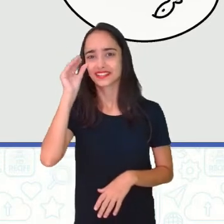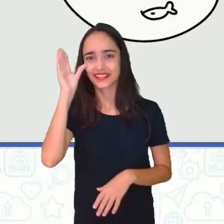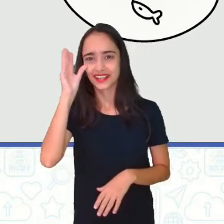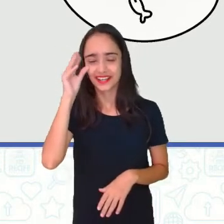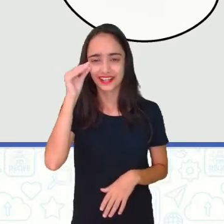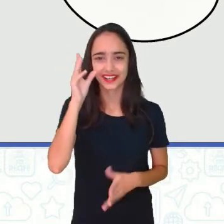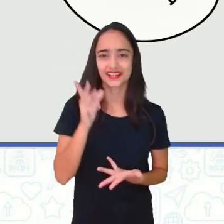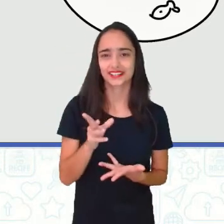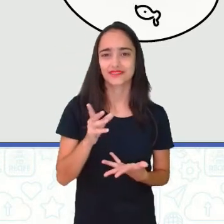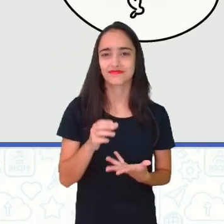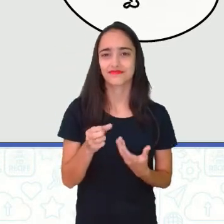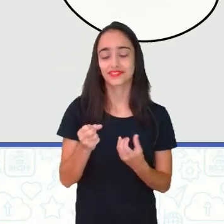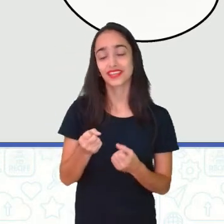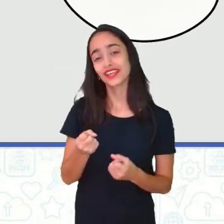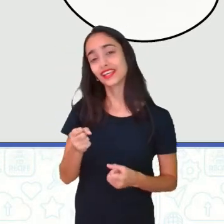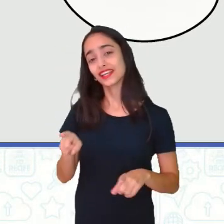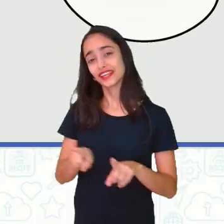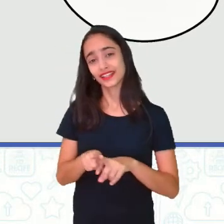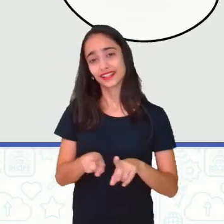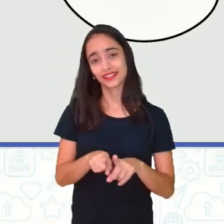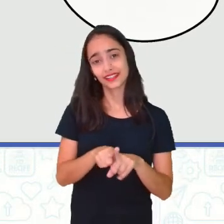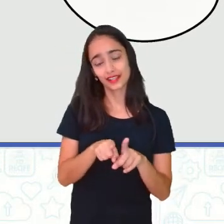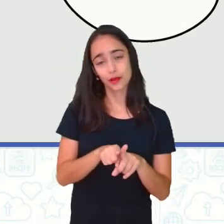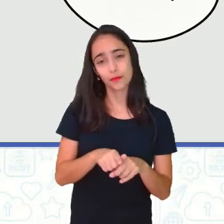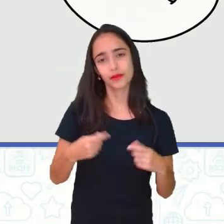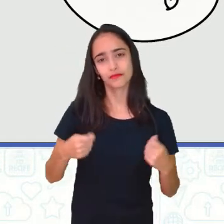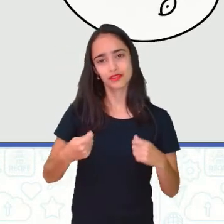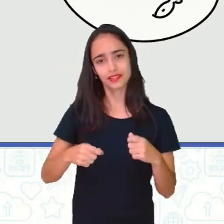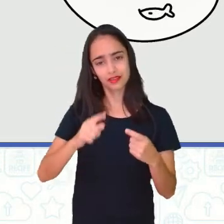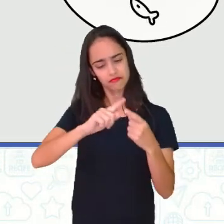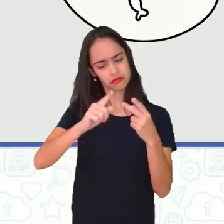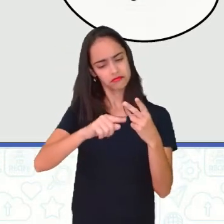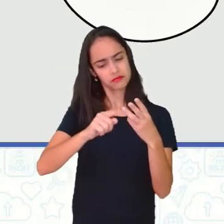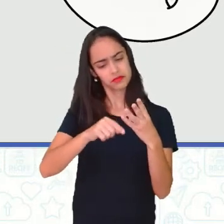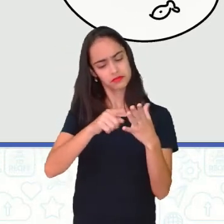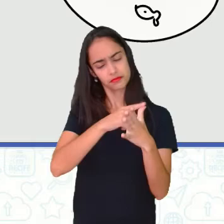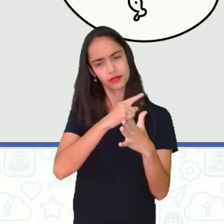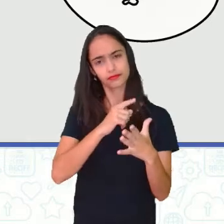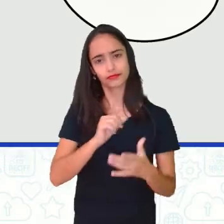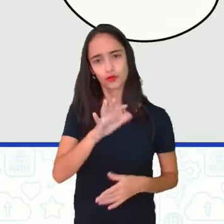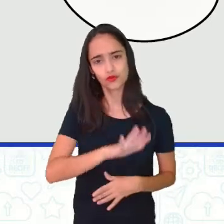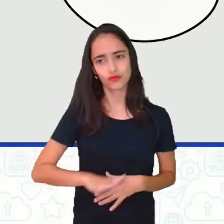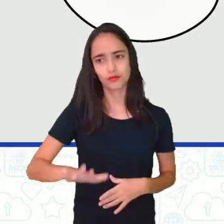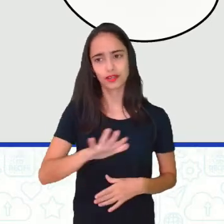curiosos e contar esse meu espaço amostral. Olha só.